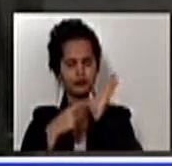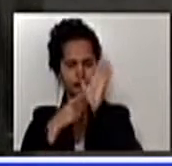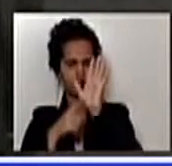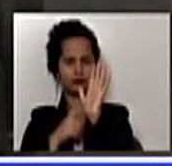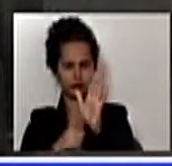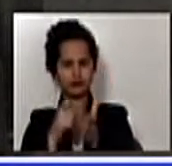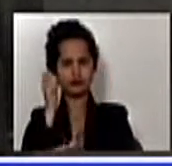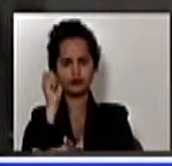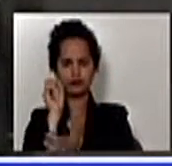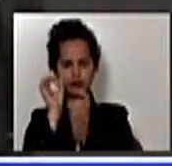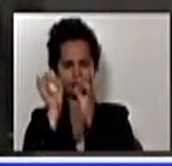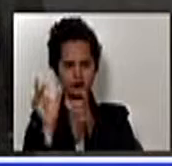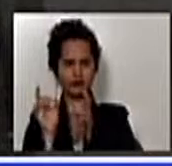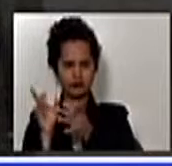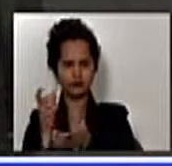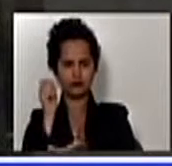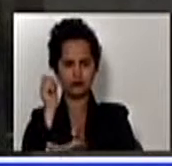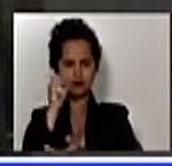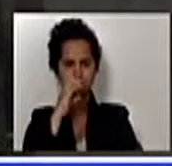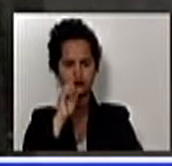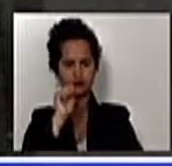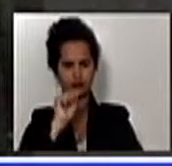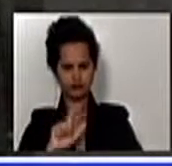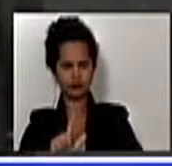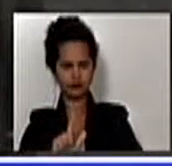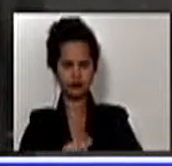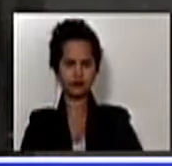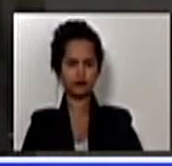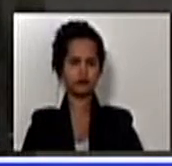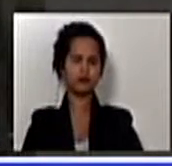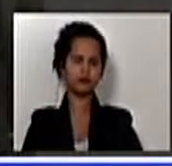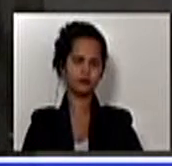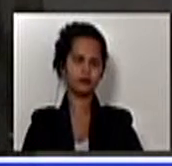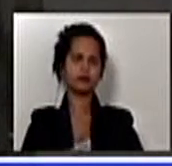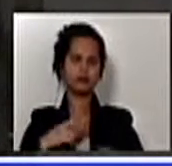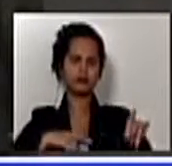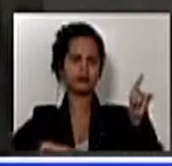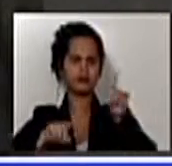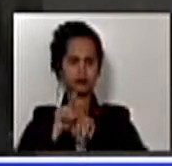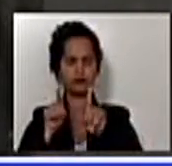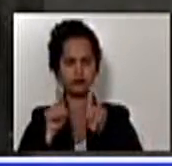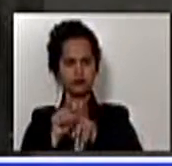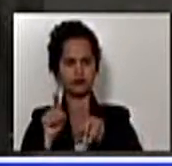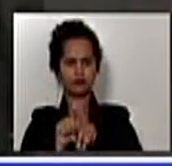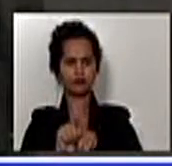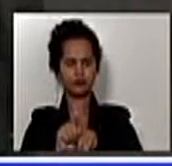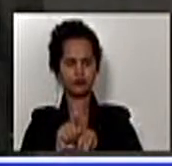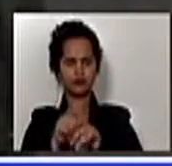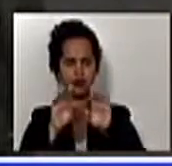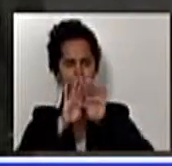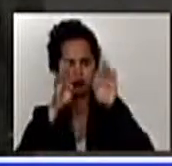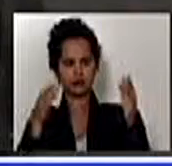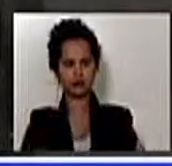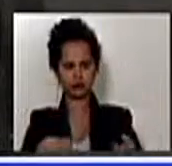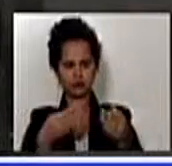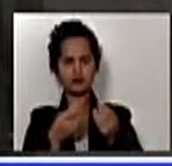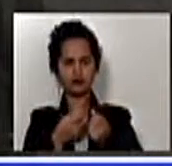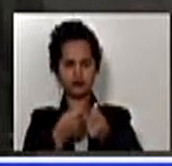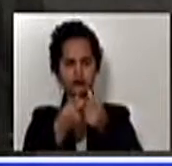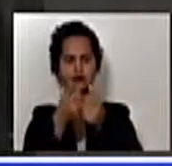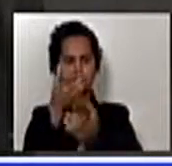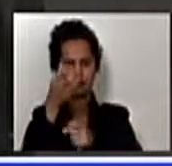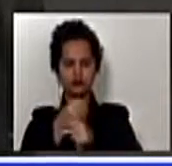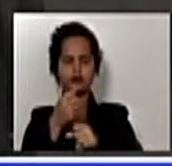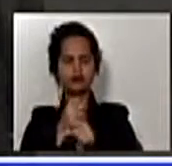pela venda da CEAL no Ministério das Minas e Energia e provavelmente também no Tribunal de Contas da União. Vamos fazer dois